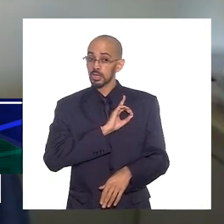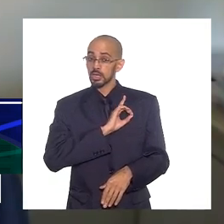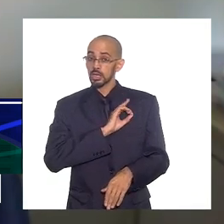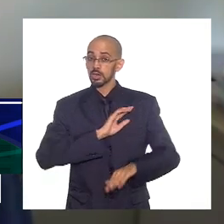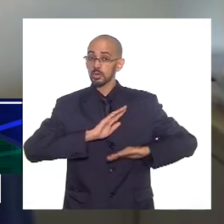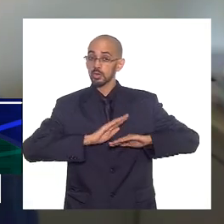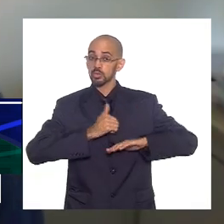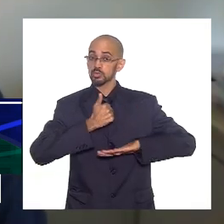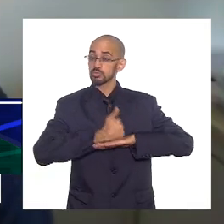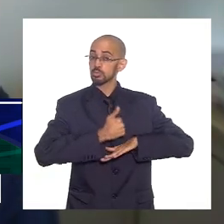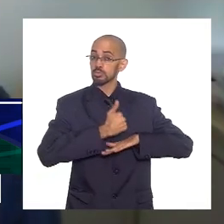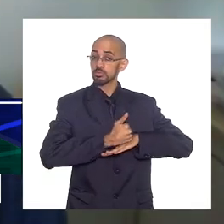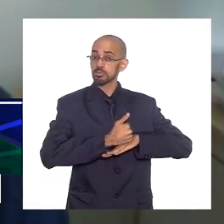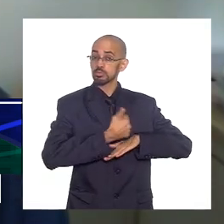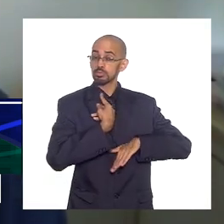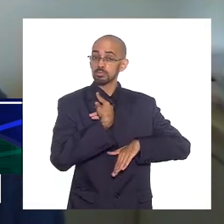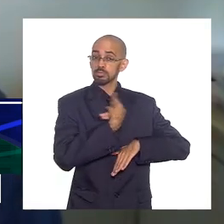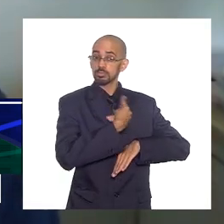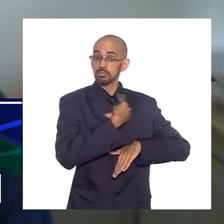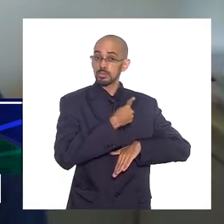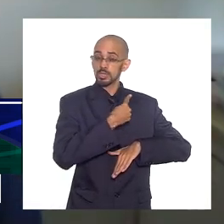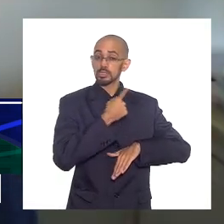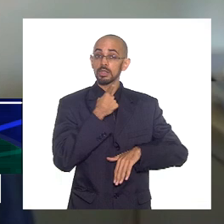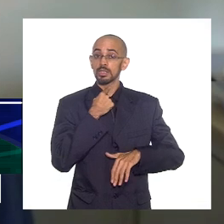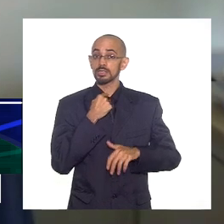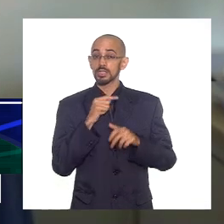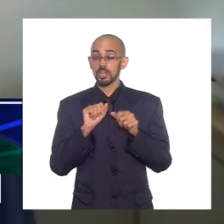quando deseja fazer essas blitz,